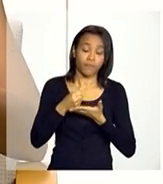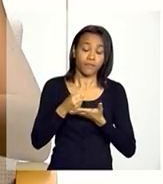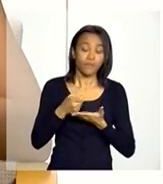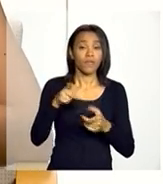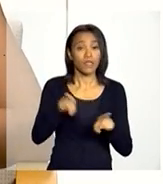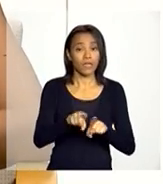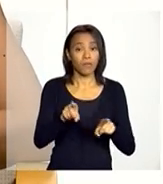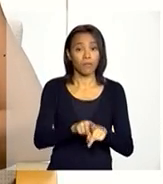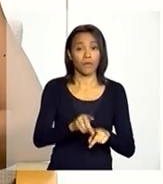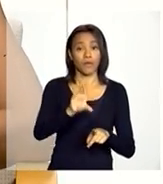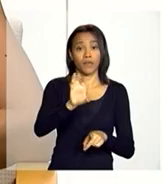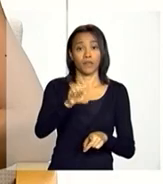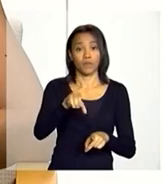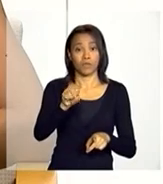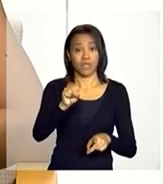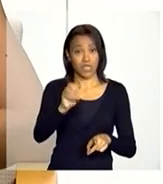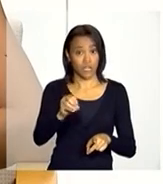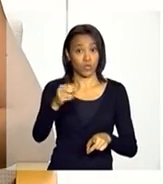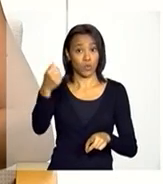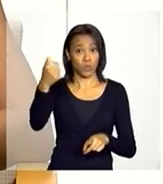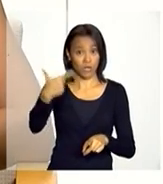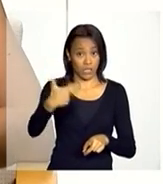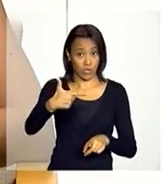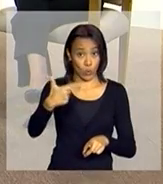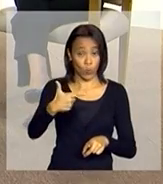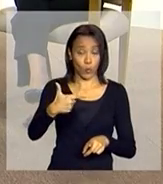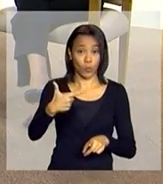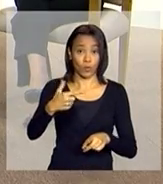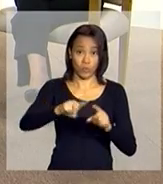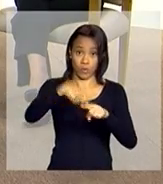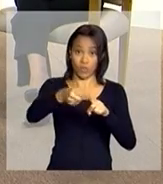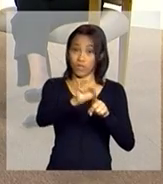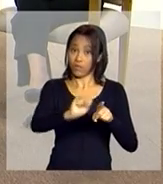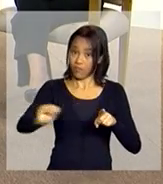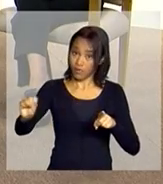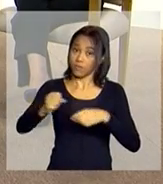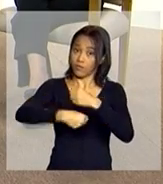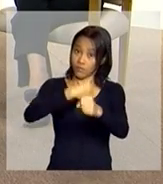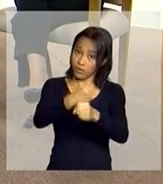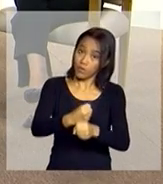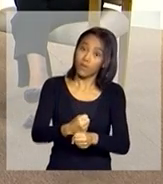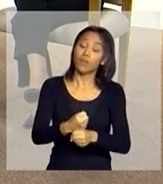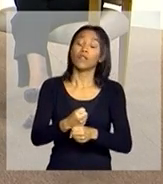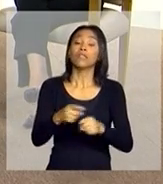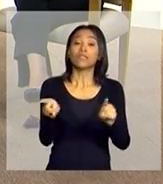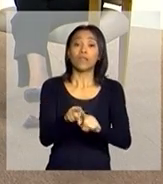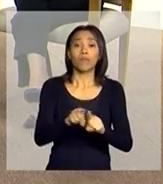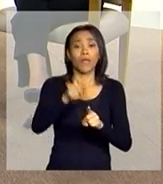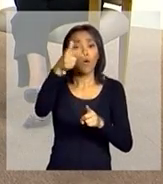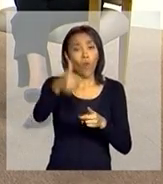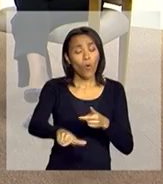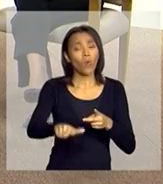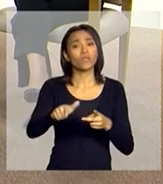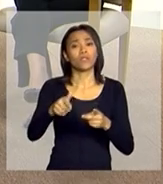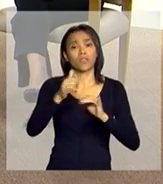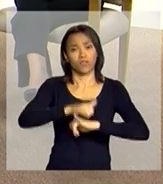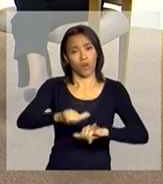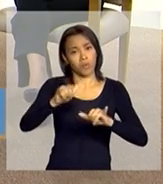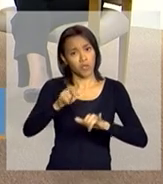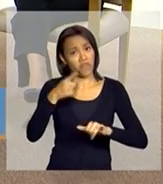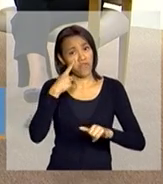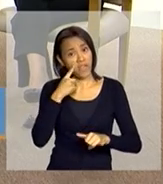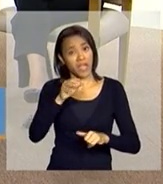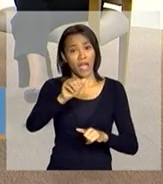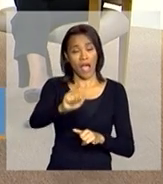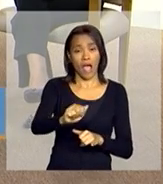falei vai ser aberto na segunda metade do ano e algum outro sistema que vem a aparecer como os termos de aceite né termo de